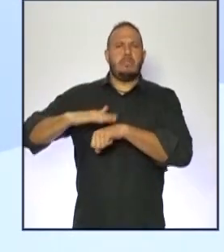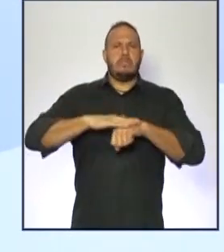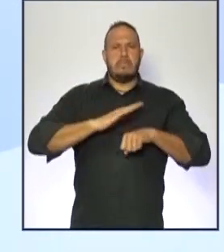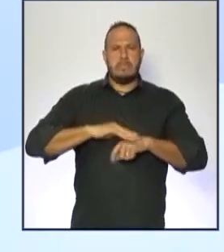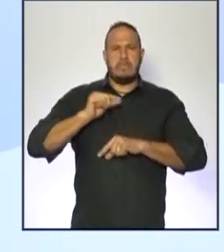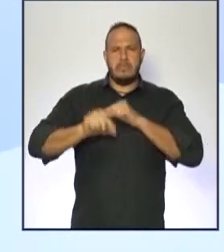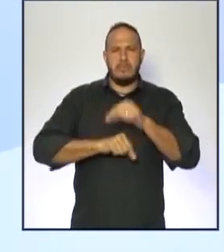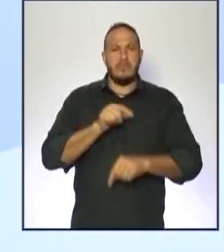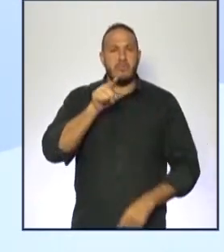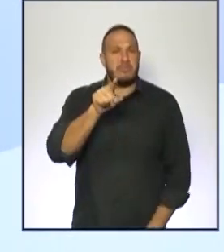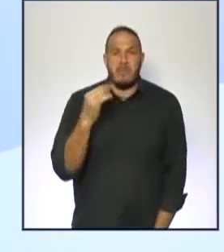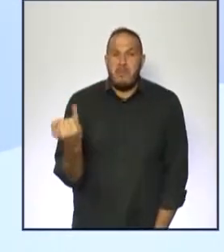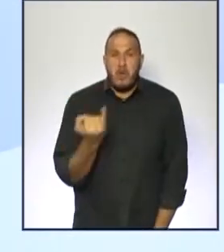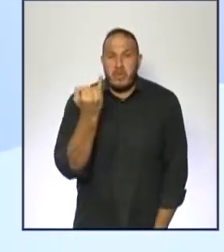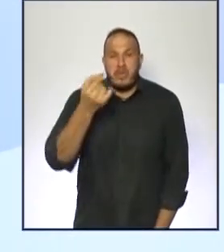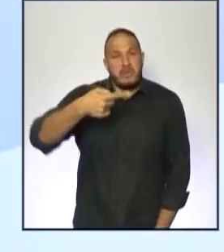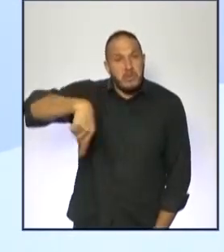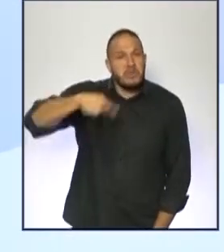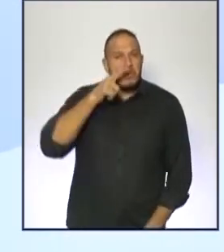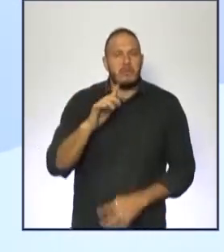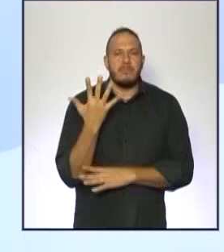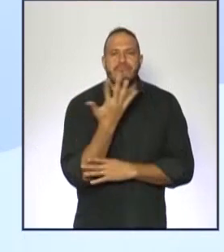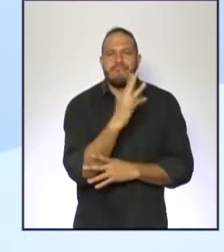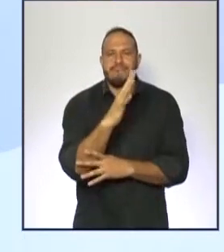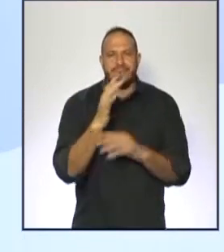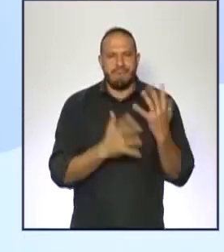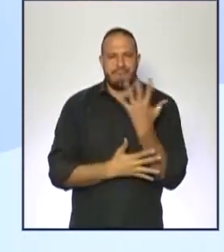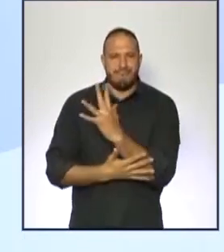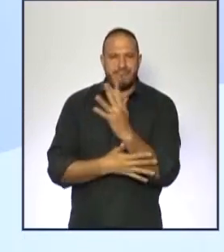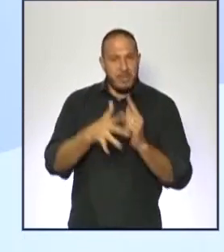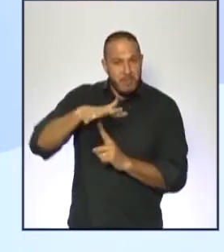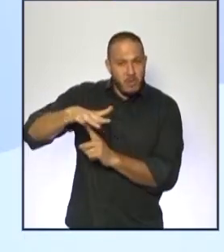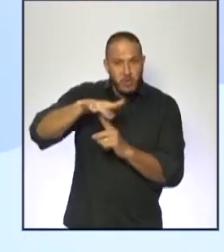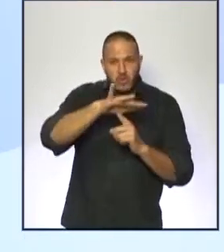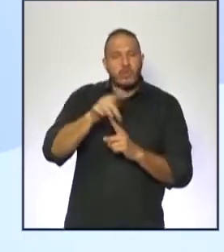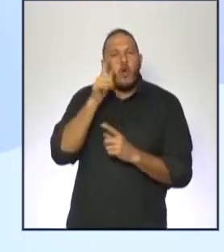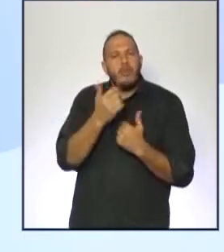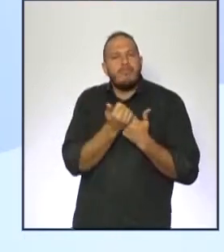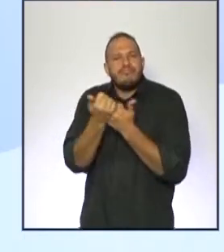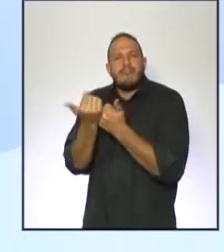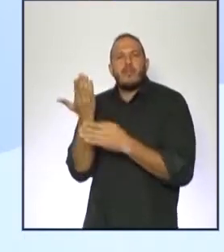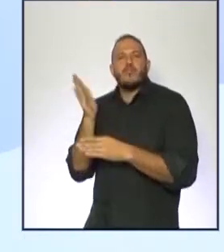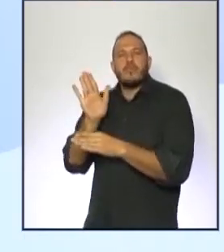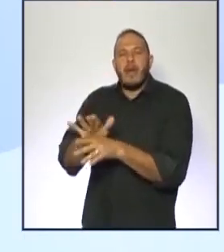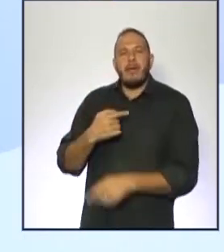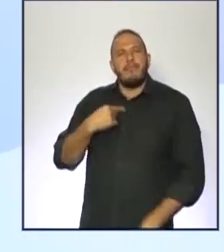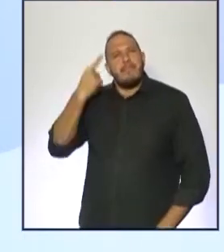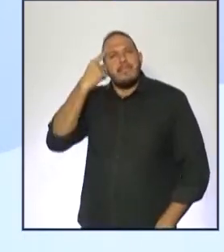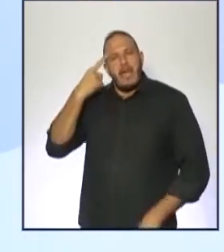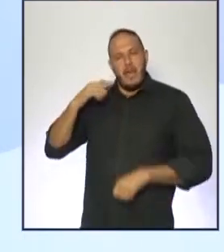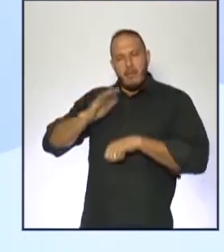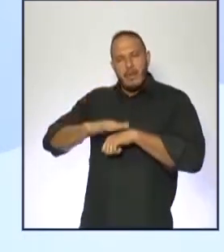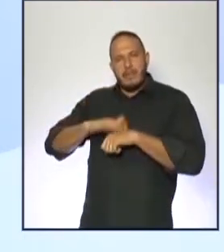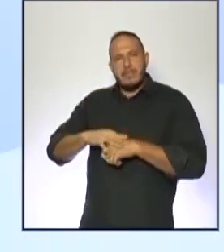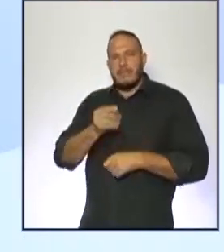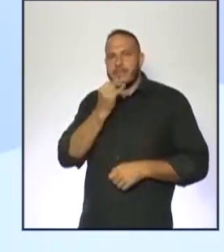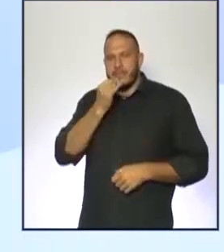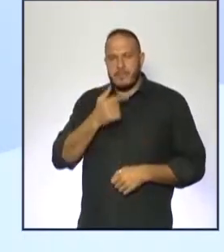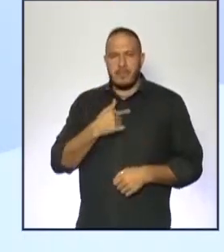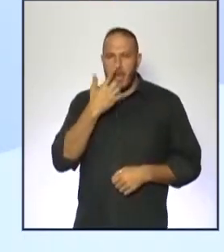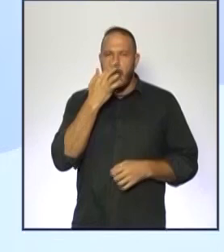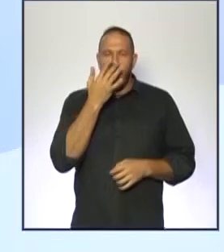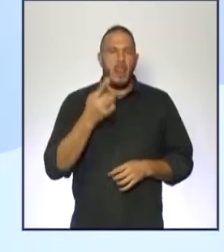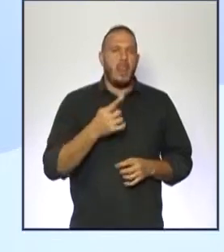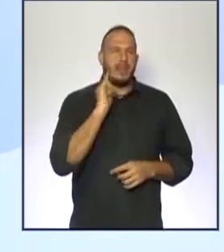possa ajudar o meio ambiente. Né? De que forma eu posso, então, repensar uma ação que eu tenho, por exemplo, jogar o lixo